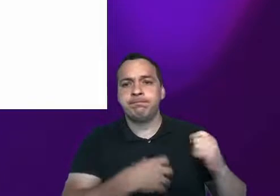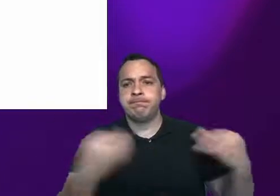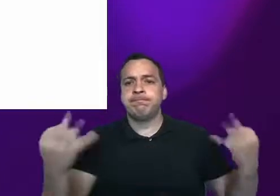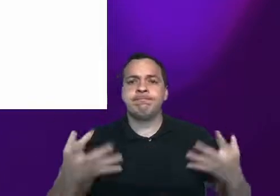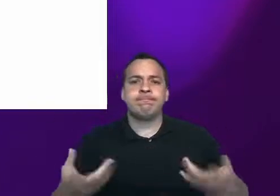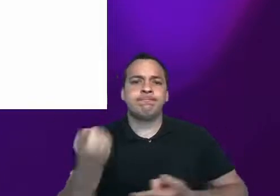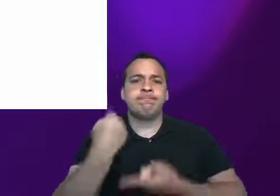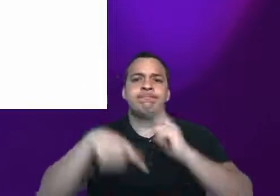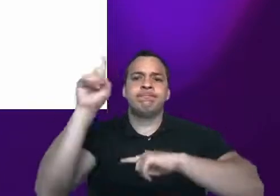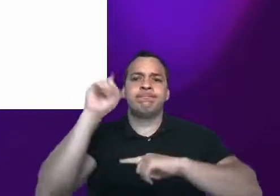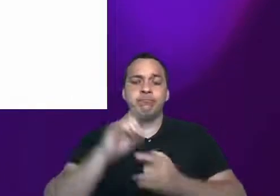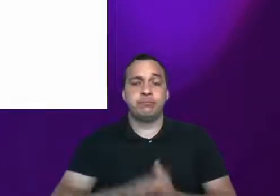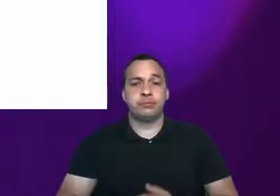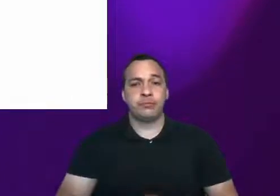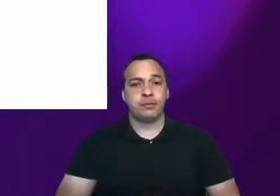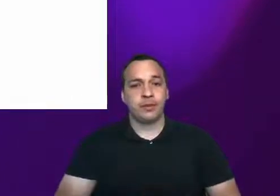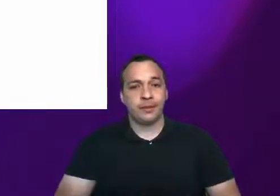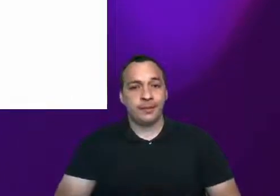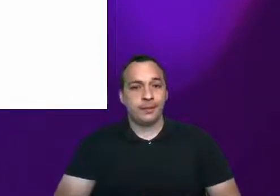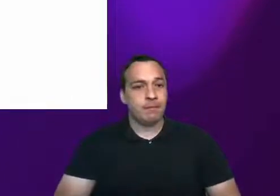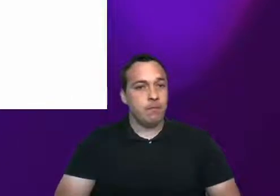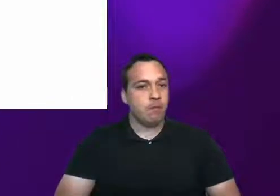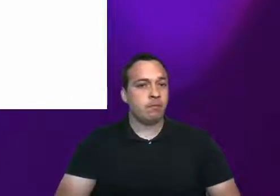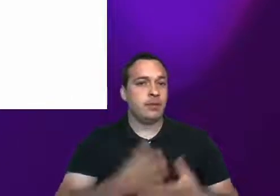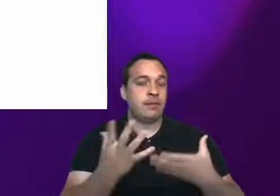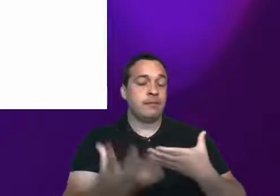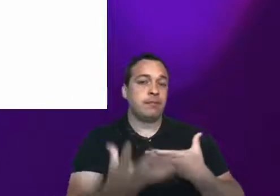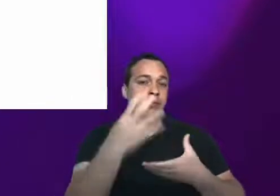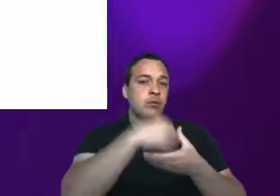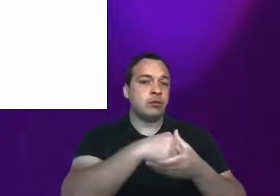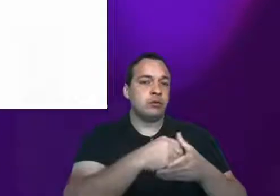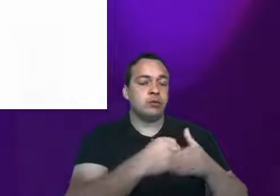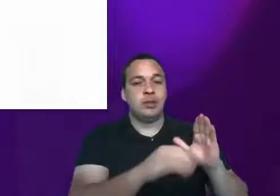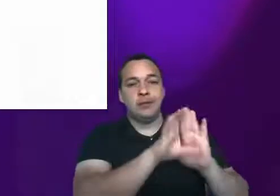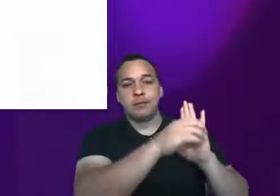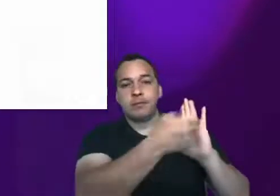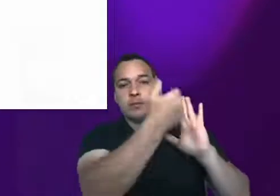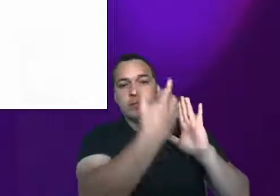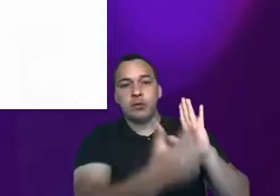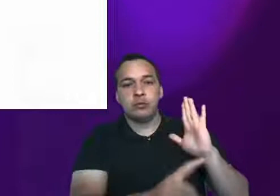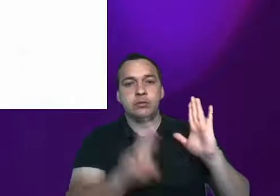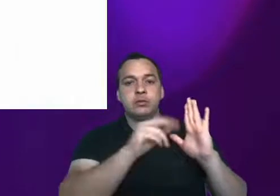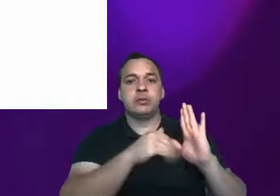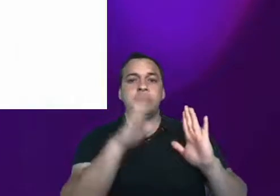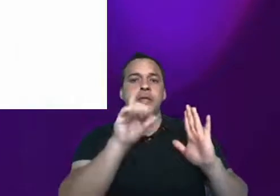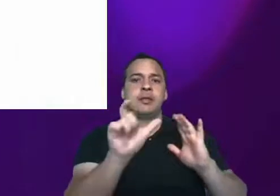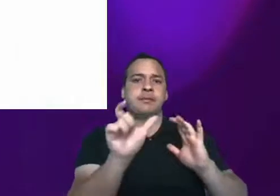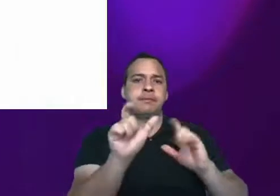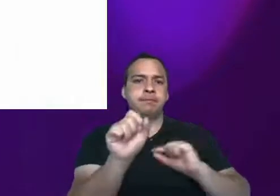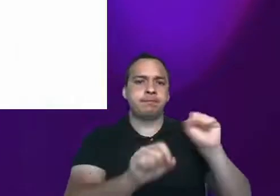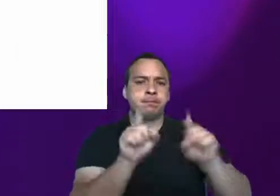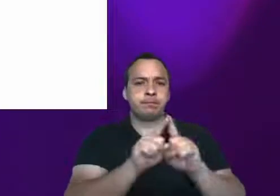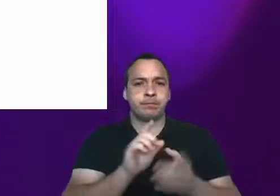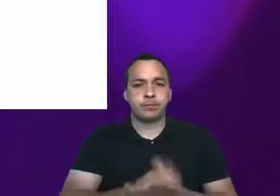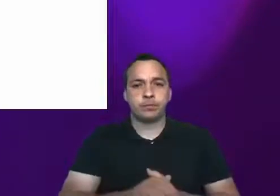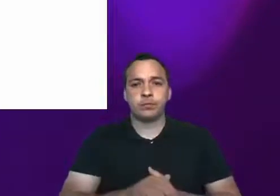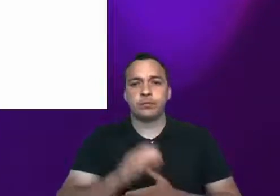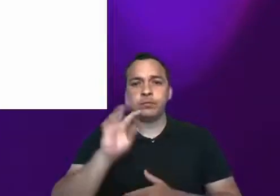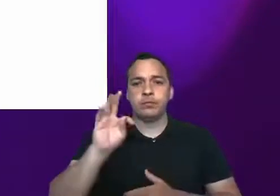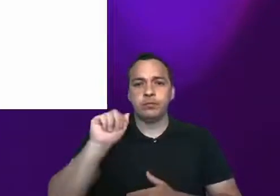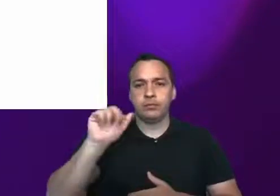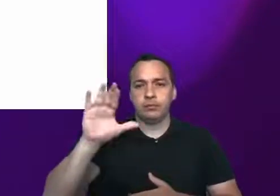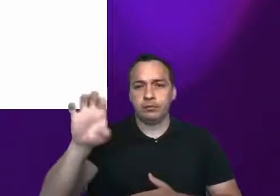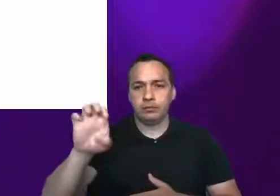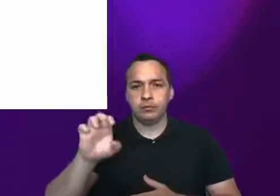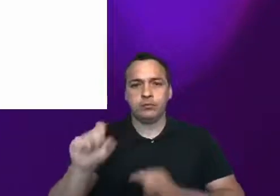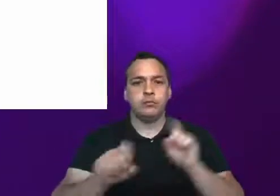dentro desse conceito, nós temos algumas opções. A que a gente mais utiliza é a quimioembolização transarterial.